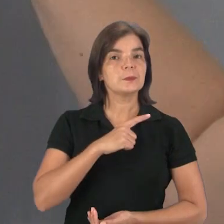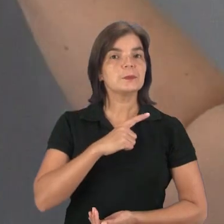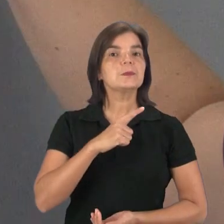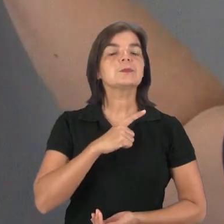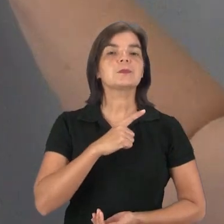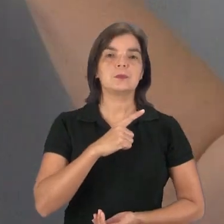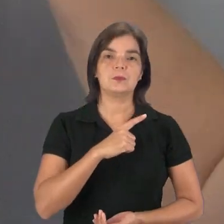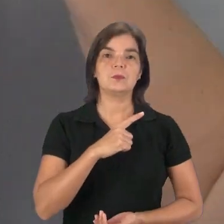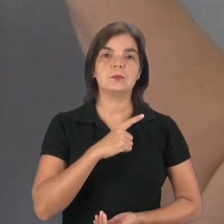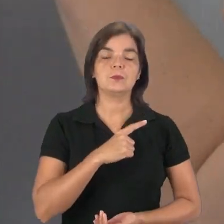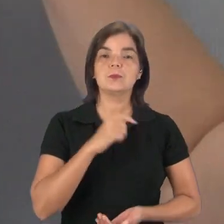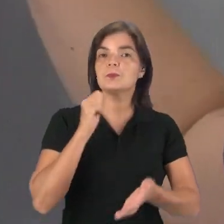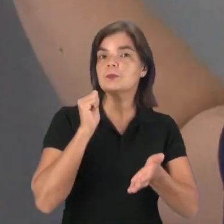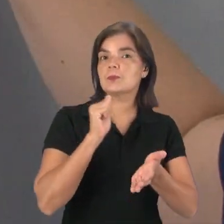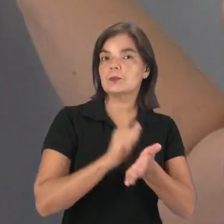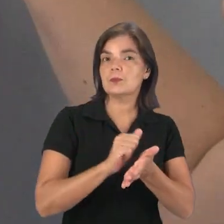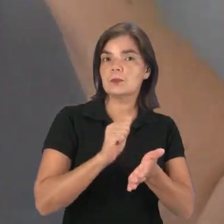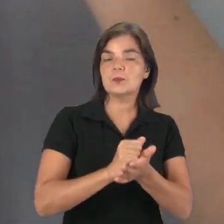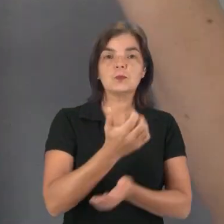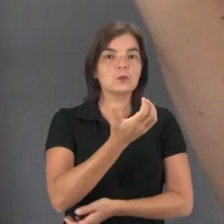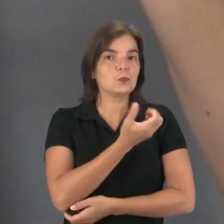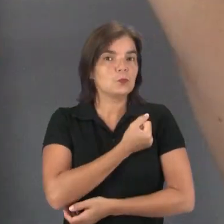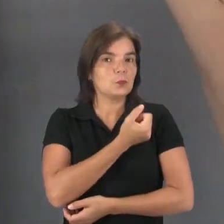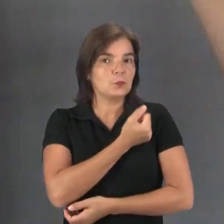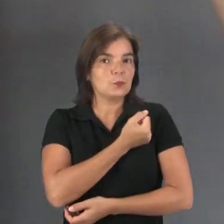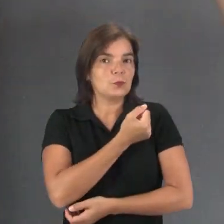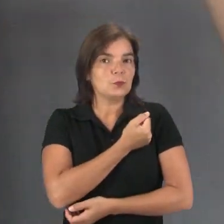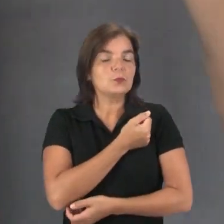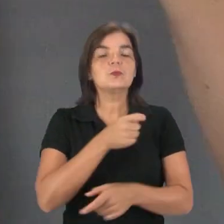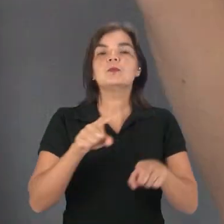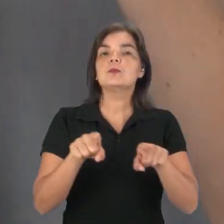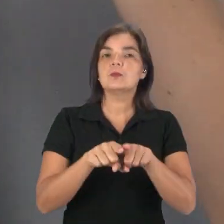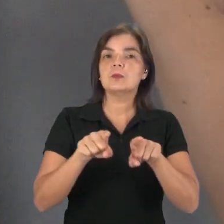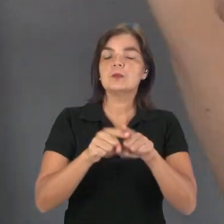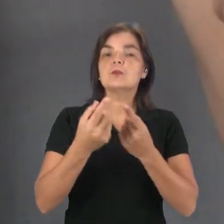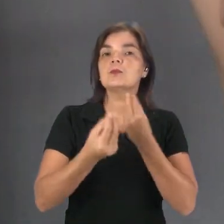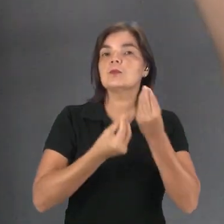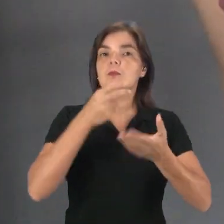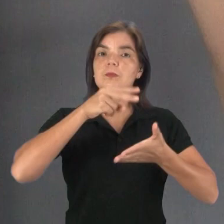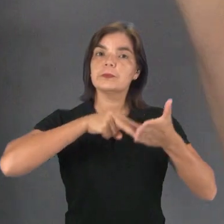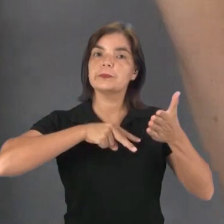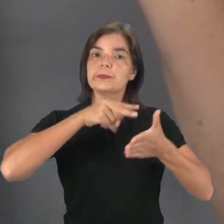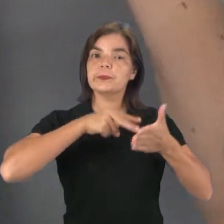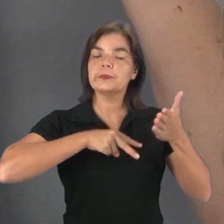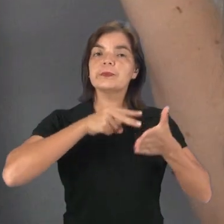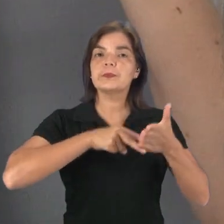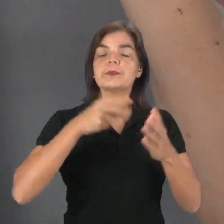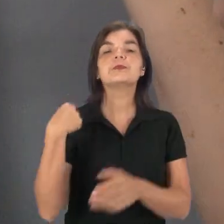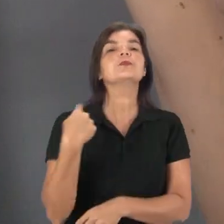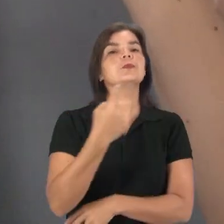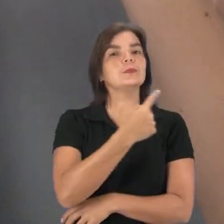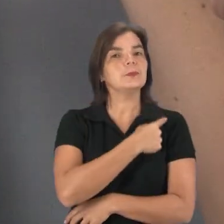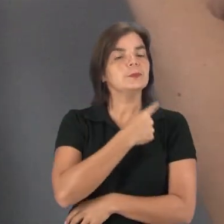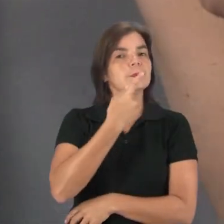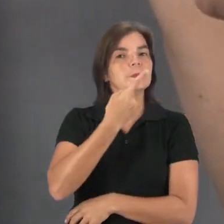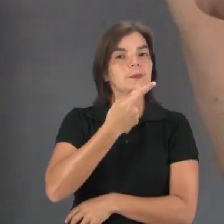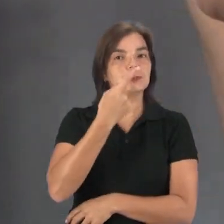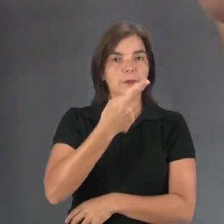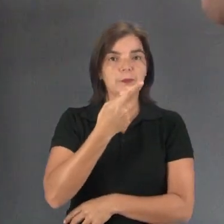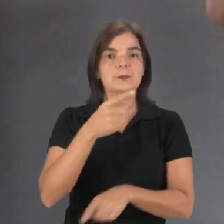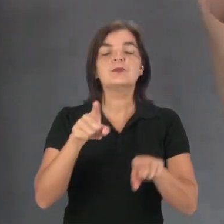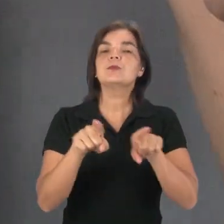temos, né, como nós escrevemos em algarismo, e aqui como nós lemos, que nós, né, falamos a